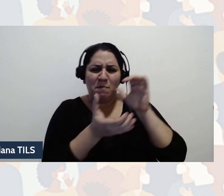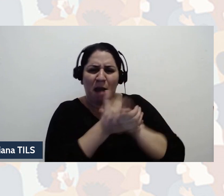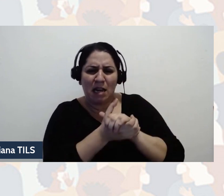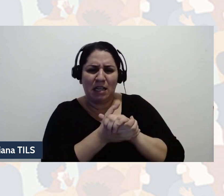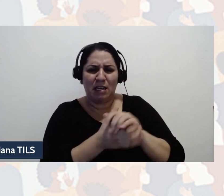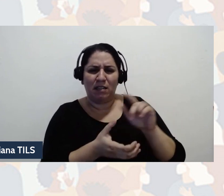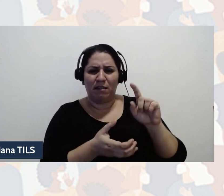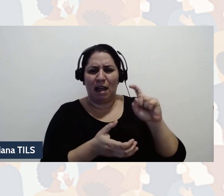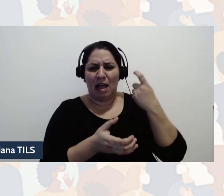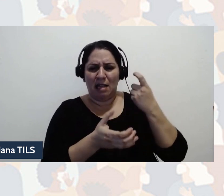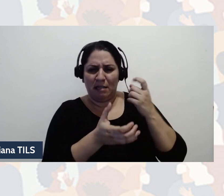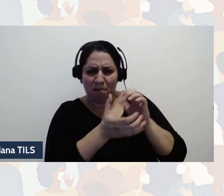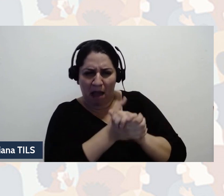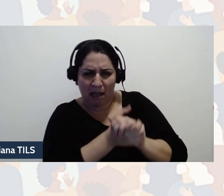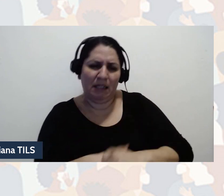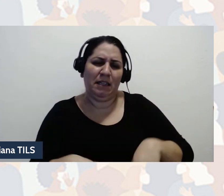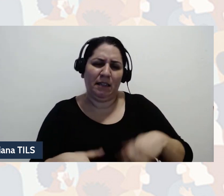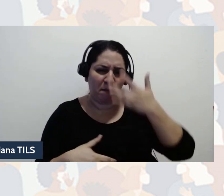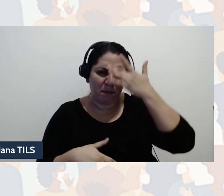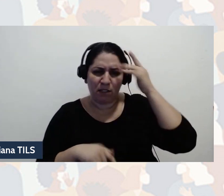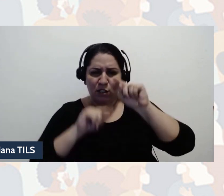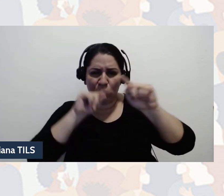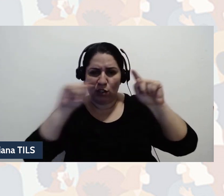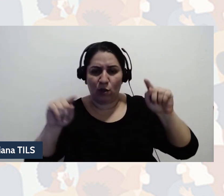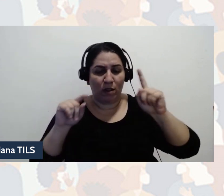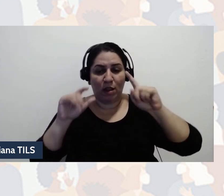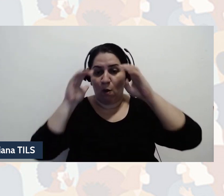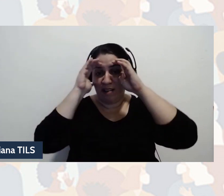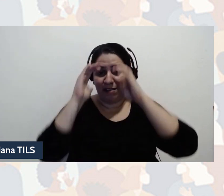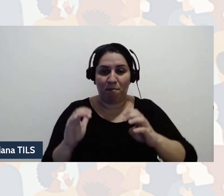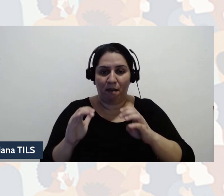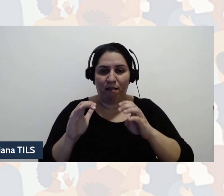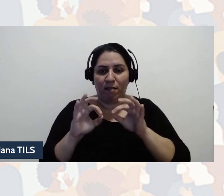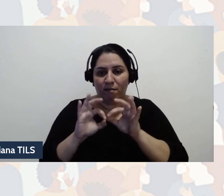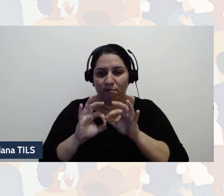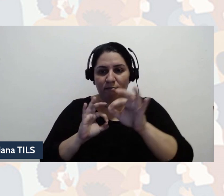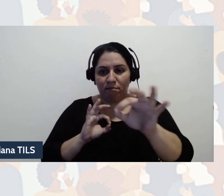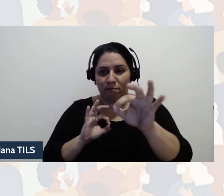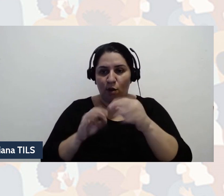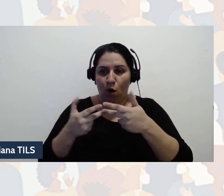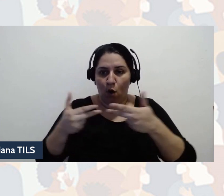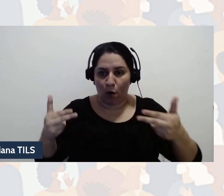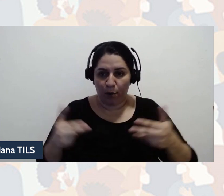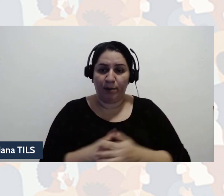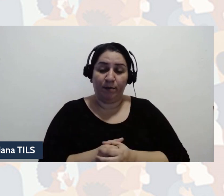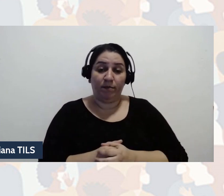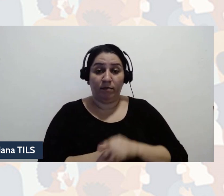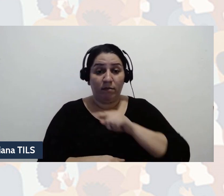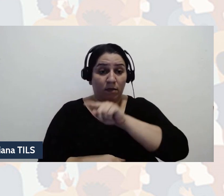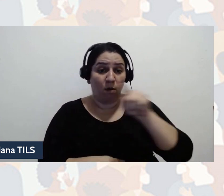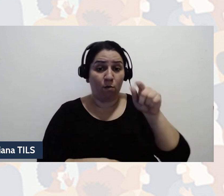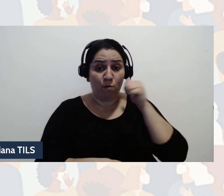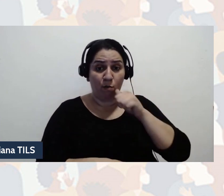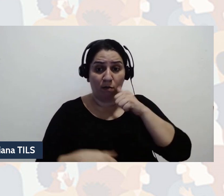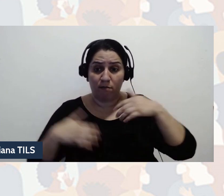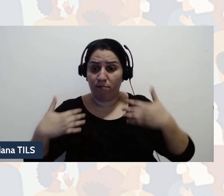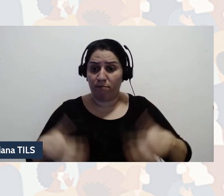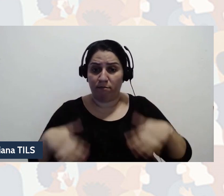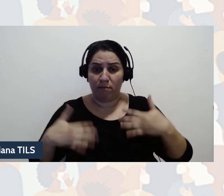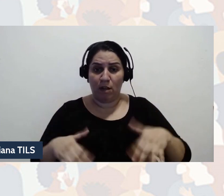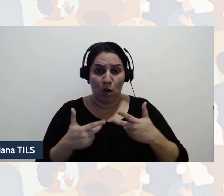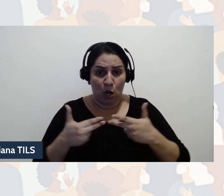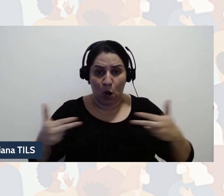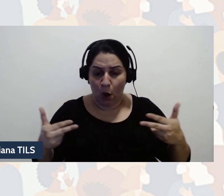ex-parceiros, né, ex-companheiros, das medidas protetivas. Durante o isolamento, muitas mulheres ficaram reféns de seus maridos